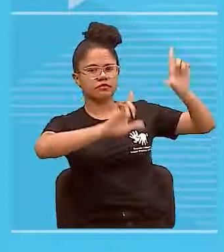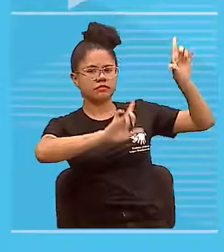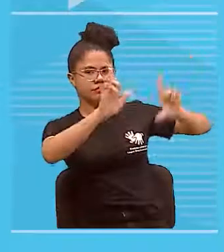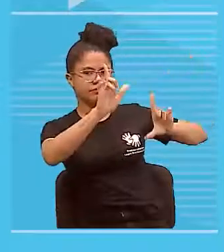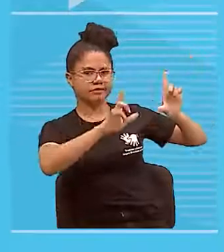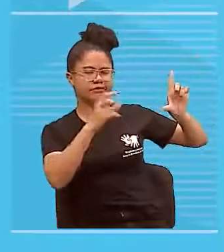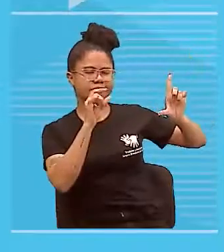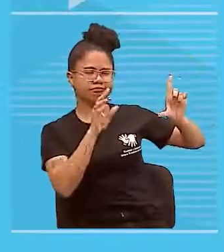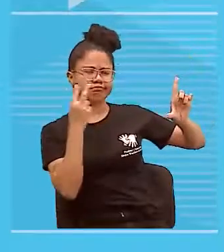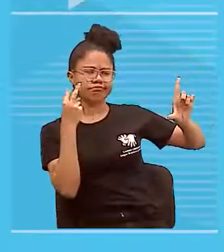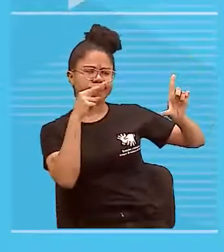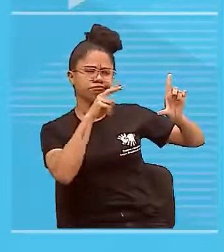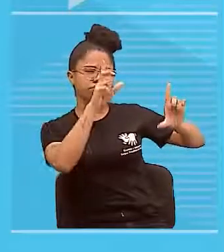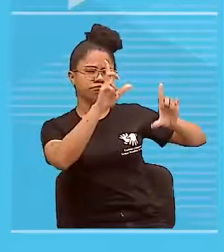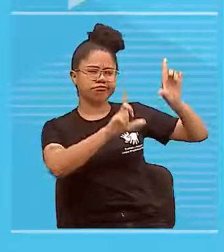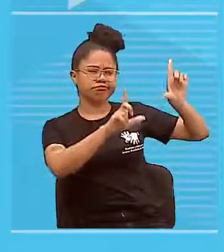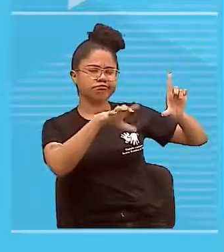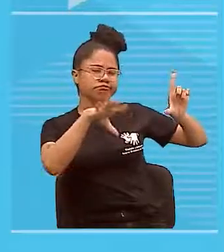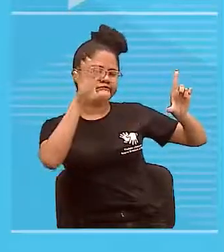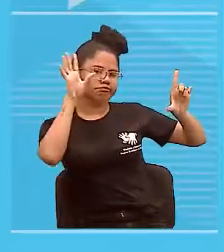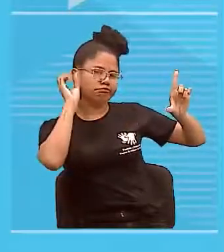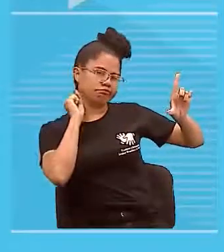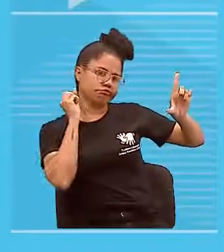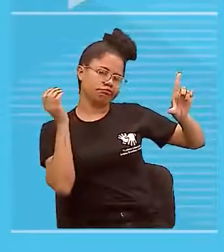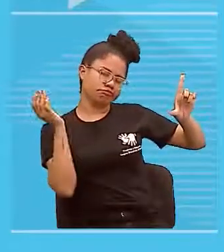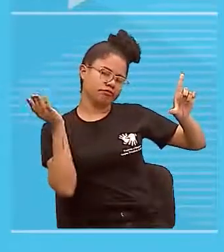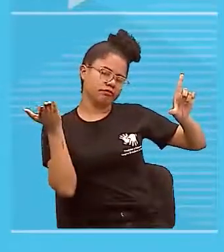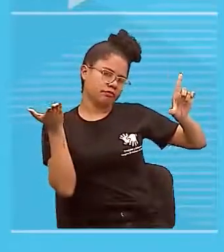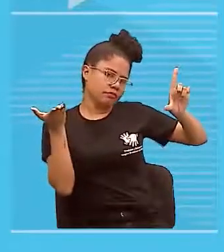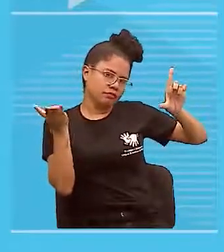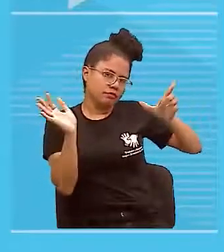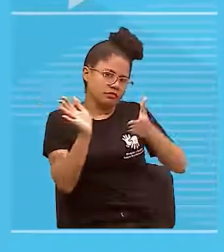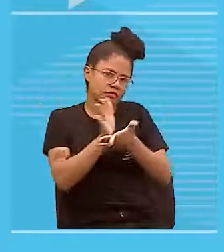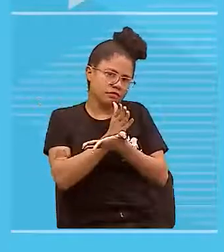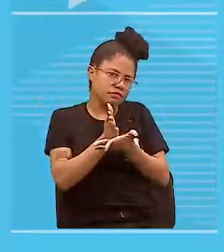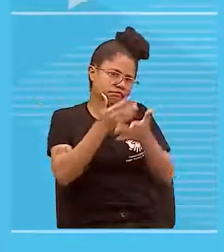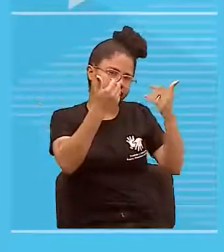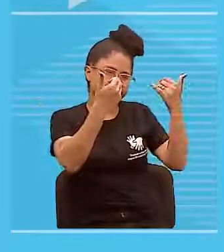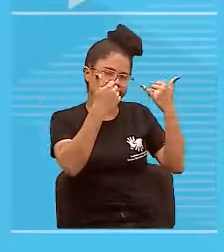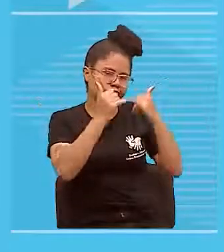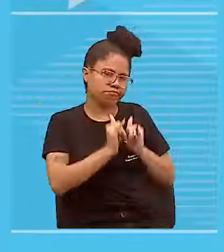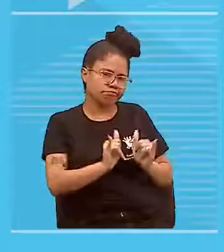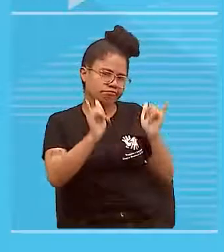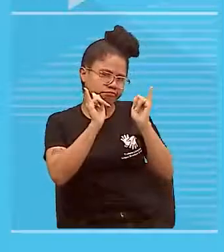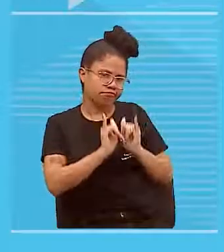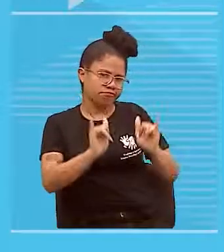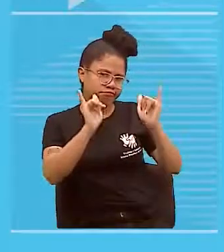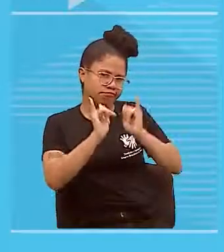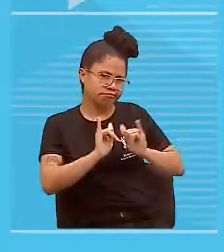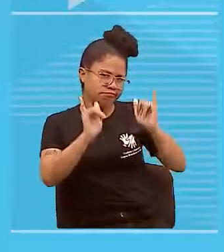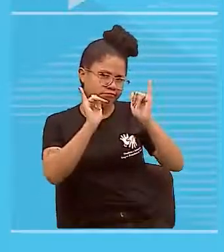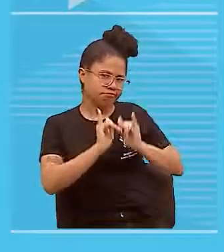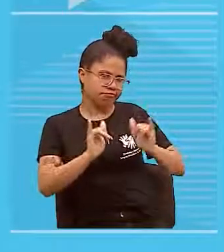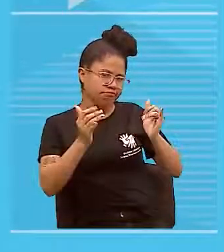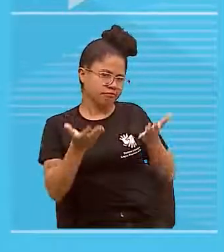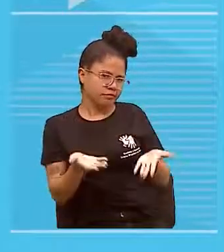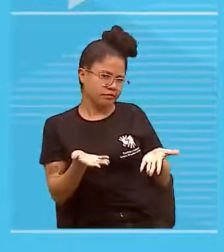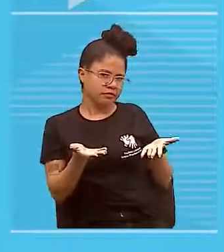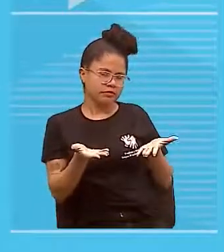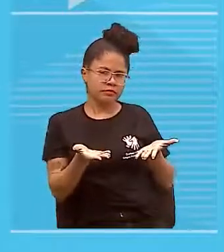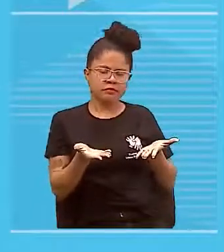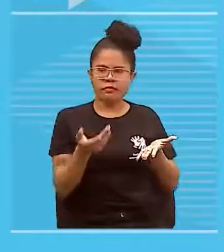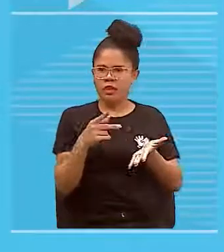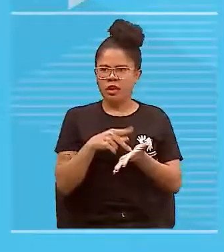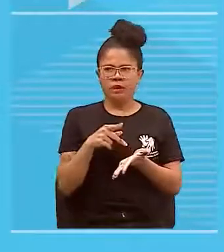né ouvindo algumas coisas que não